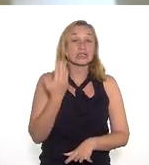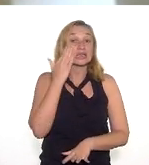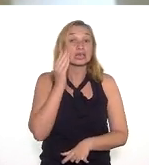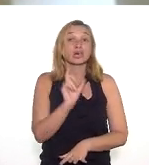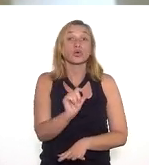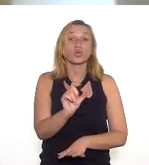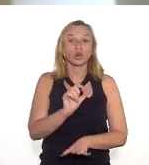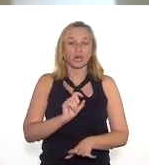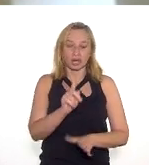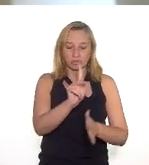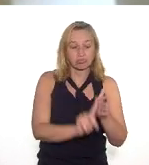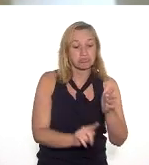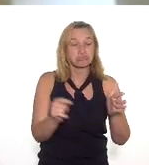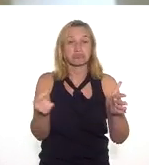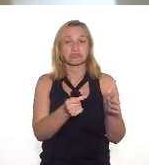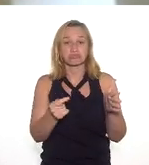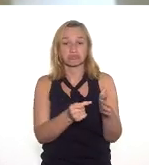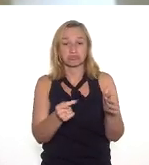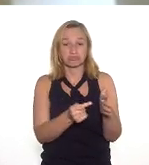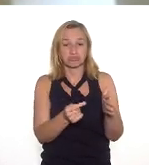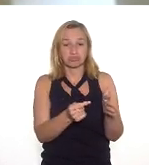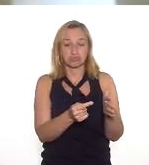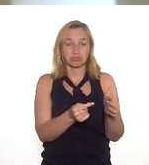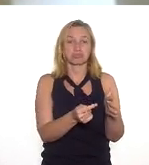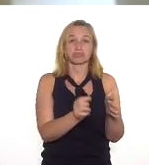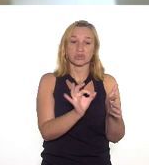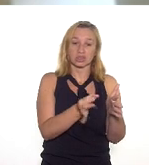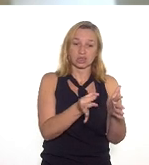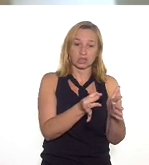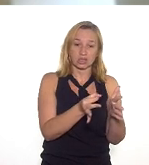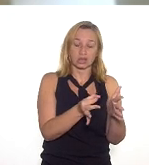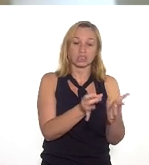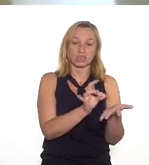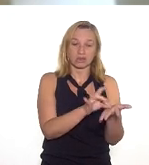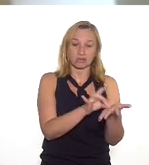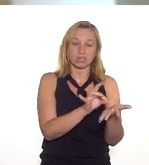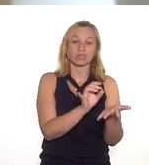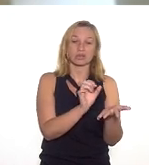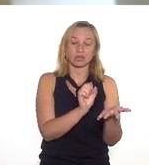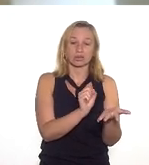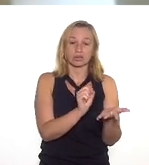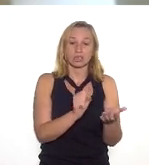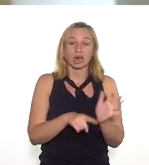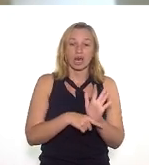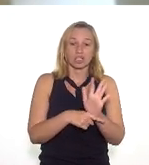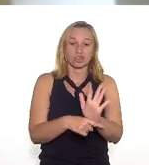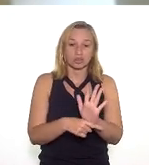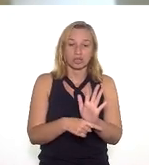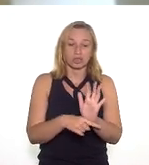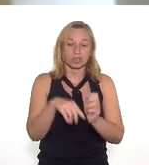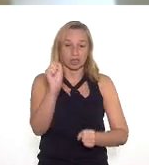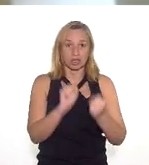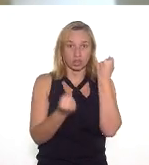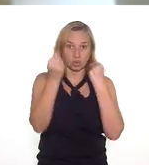esses projetos de P&D, na verdade, fomentavam a indústria brasileira.